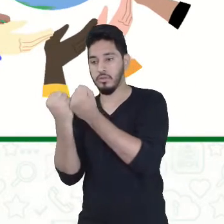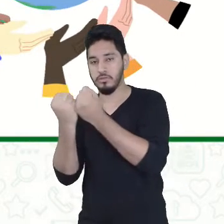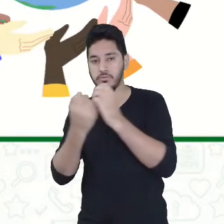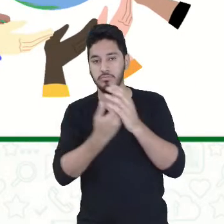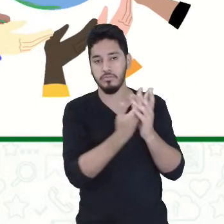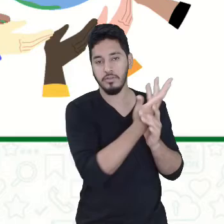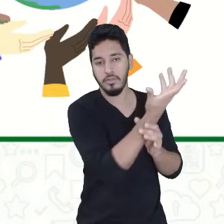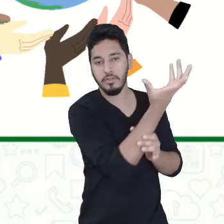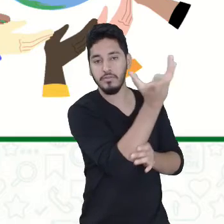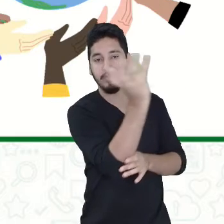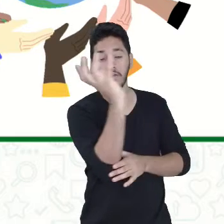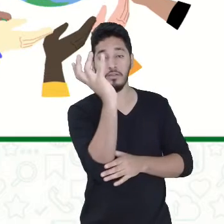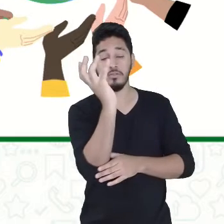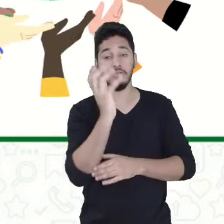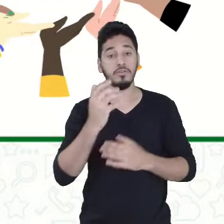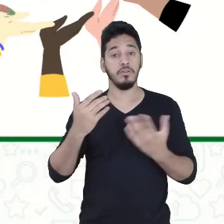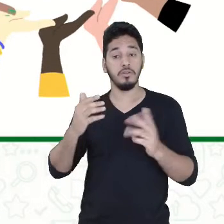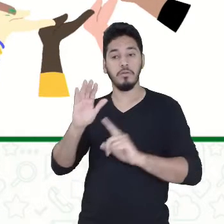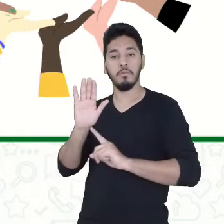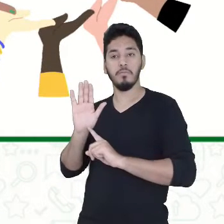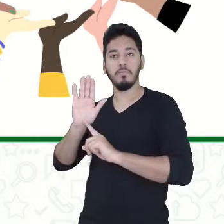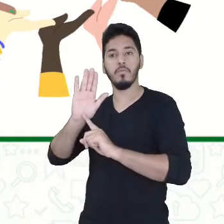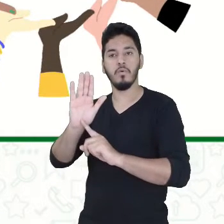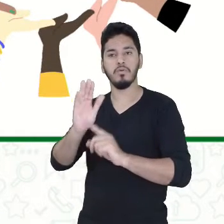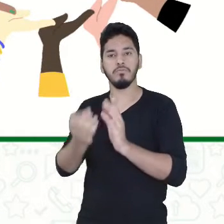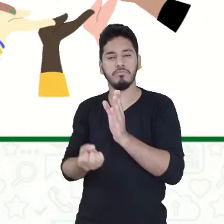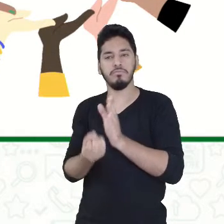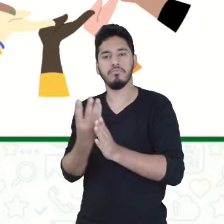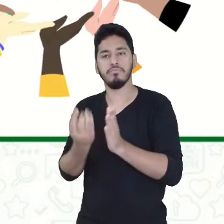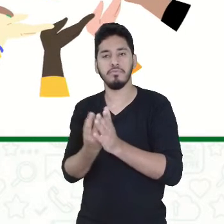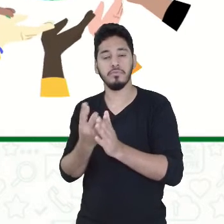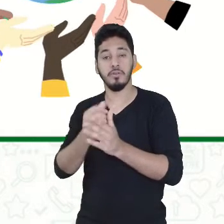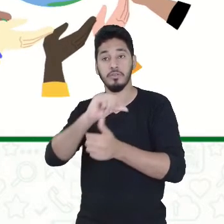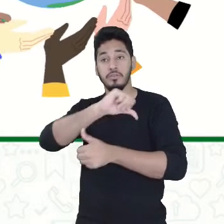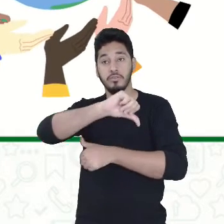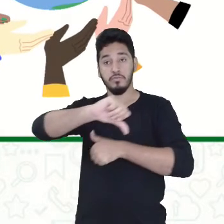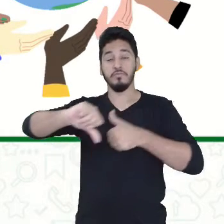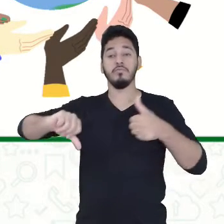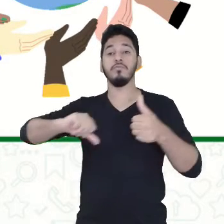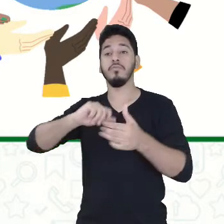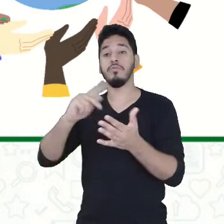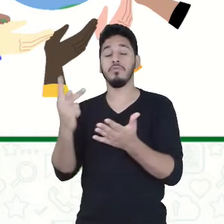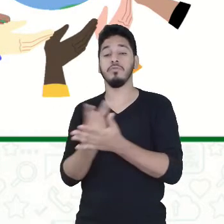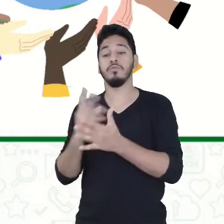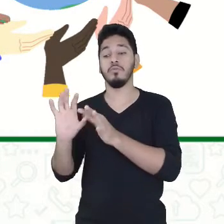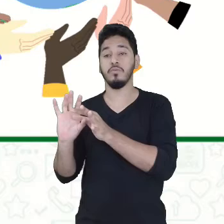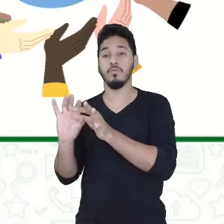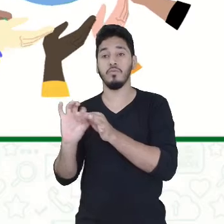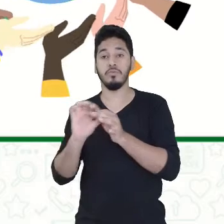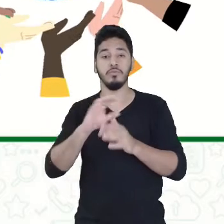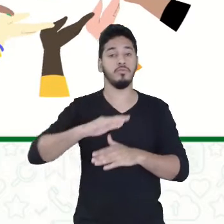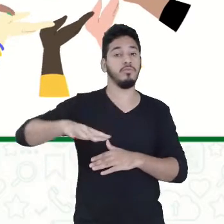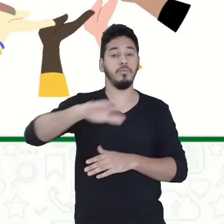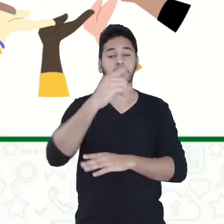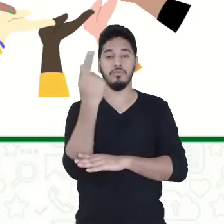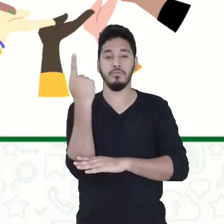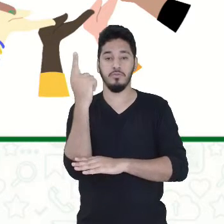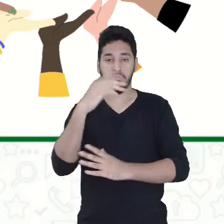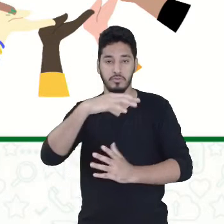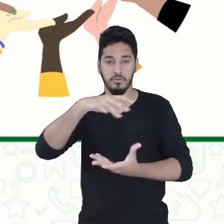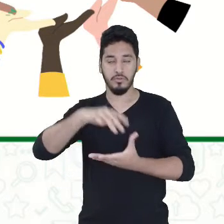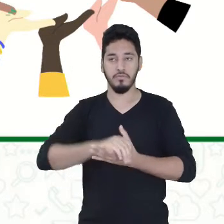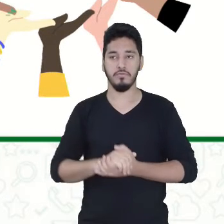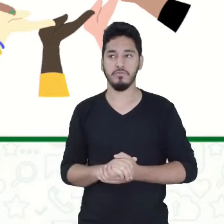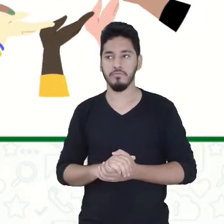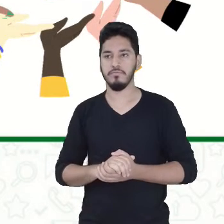que refletem, que produzem as transformações ocorridas no contexto do espaço geográfico. Aí,